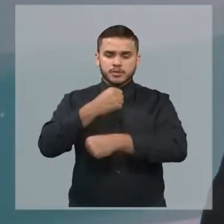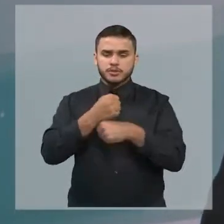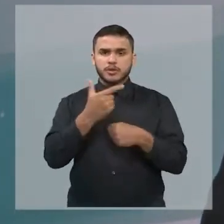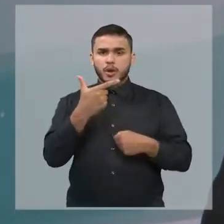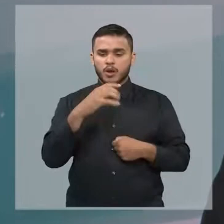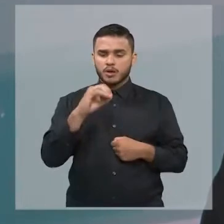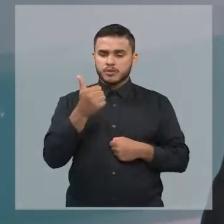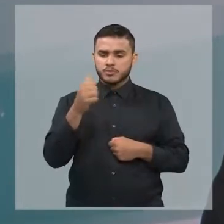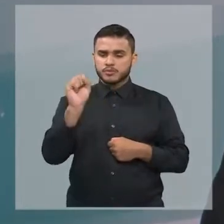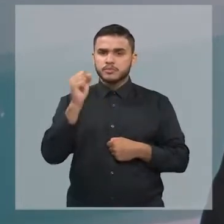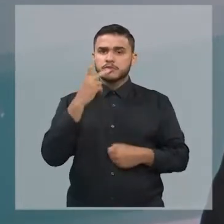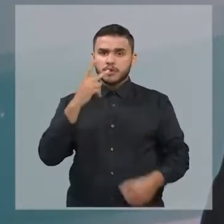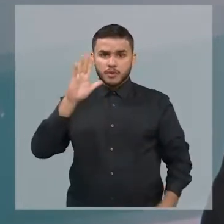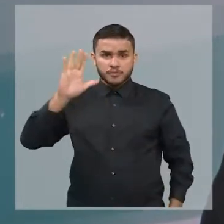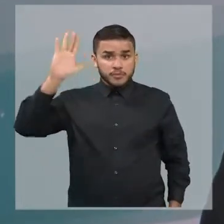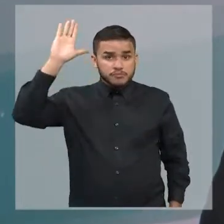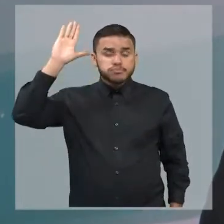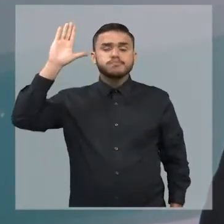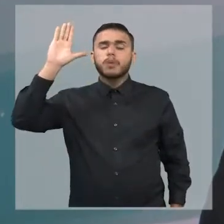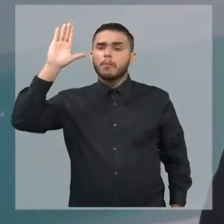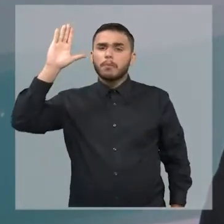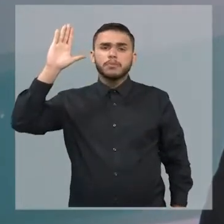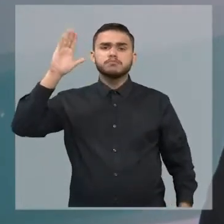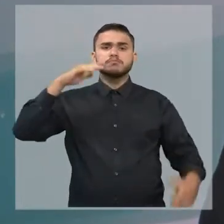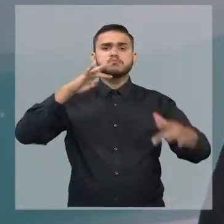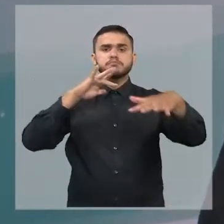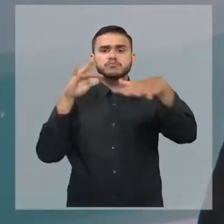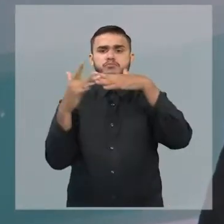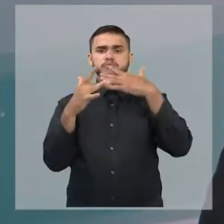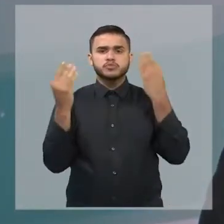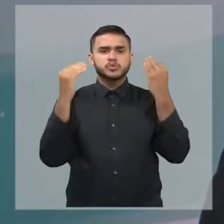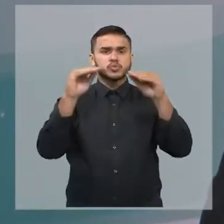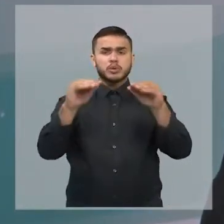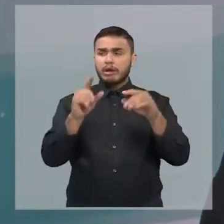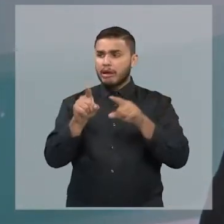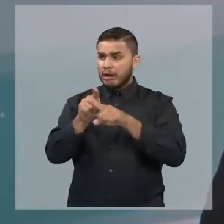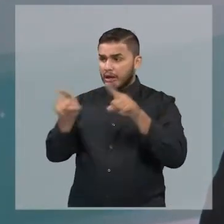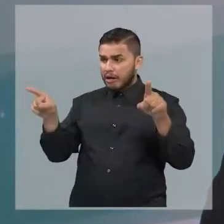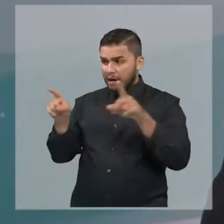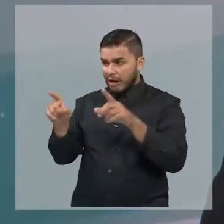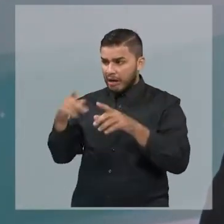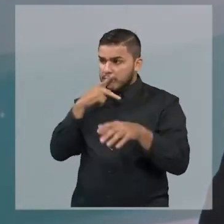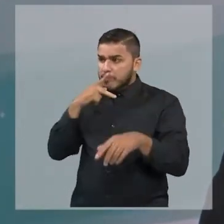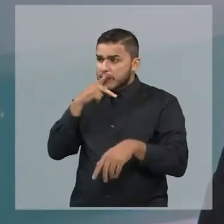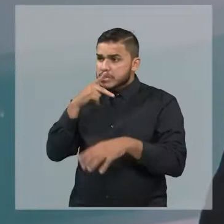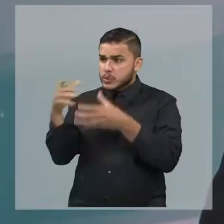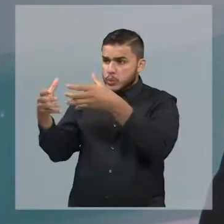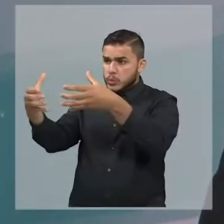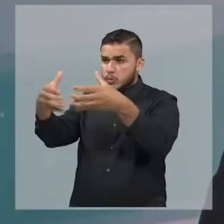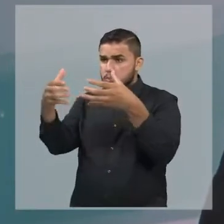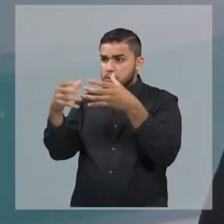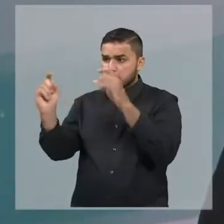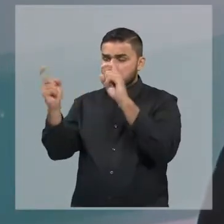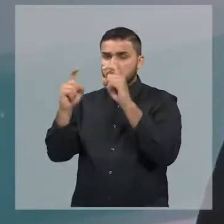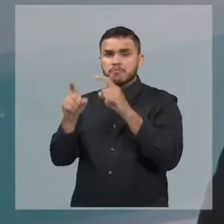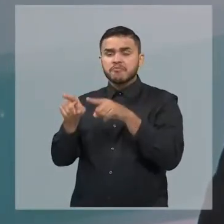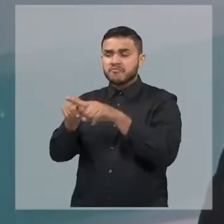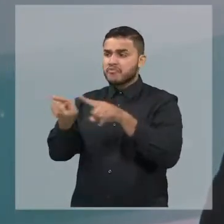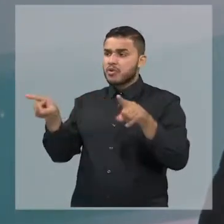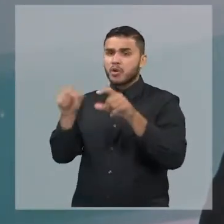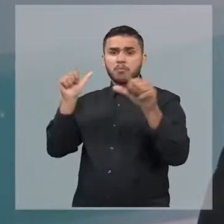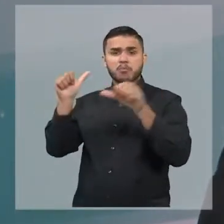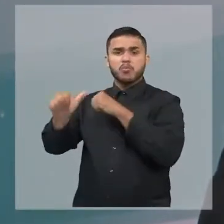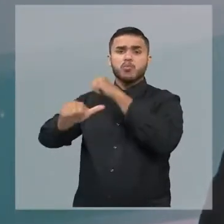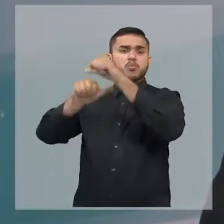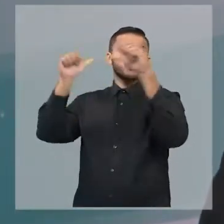redes sociais, porque não houve debate, mas mudar tudo que está aí. Uma pauta populista, vou mudar tudo que está